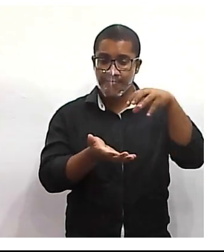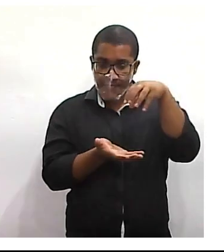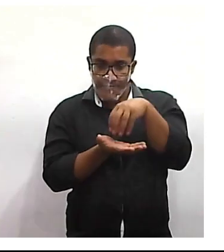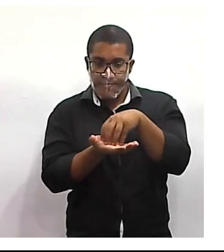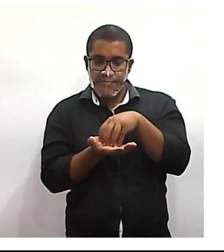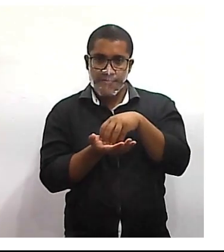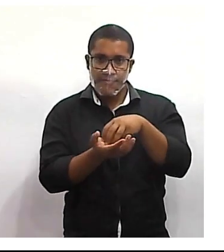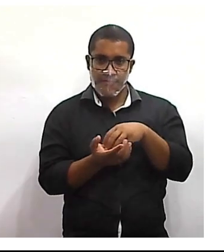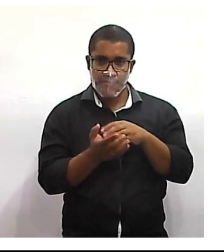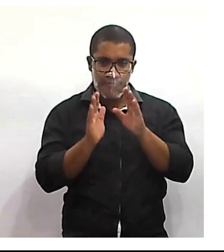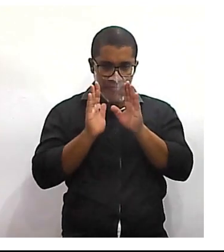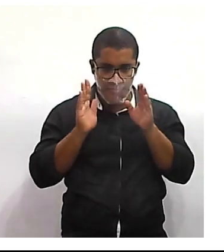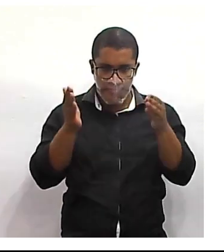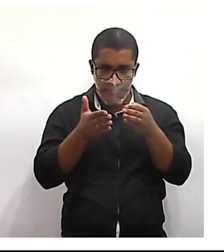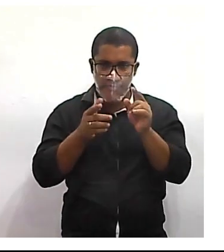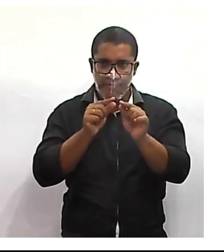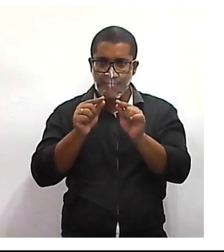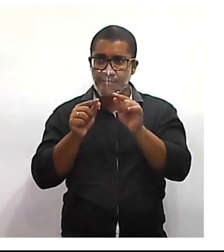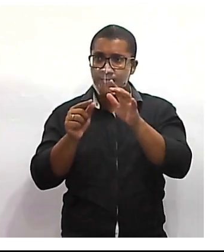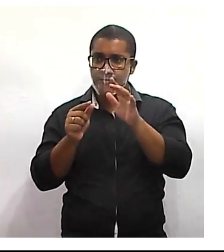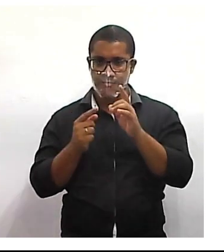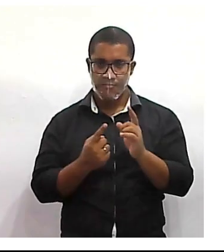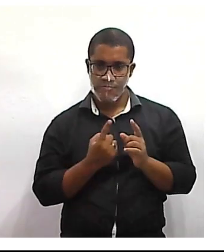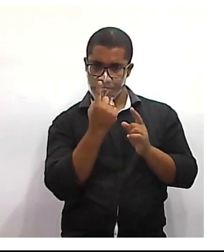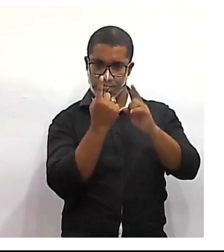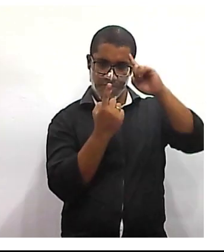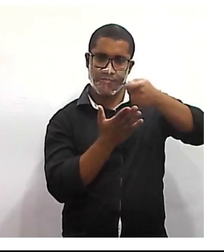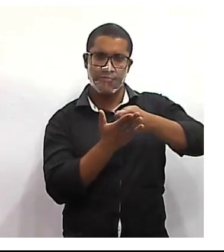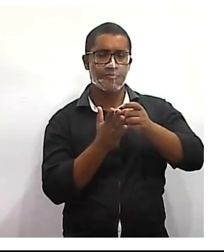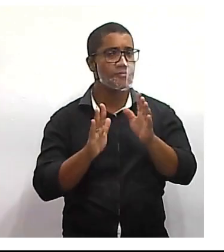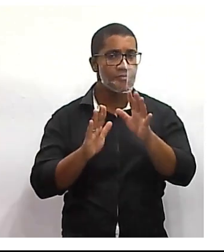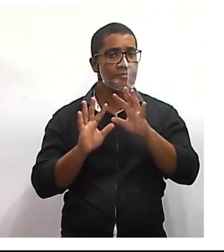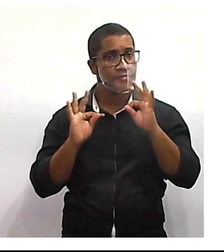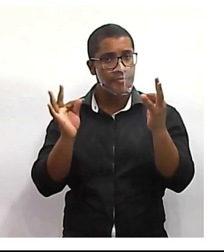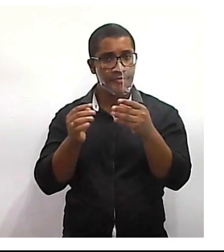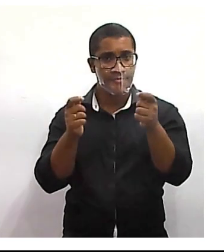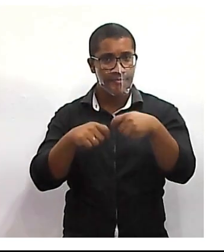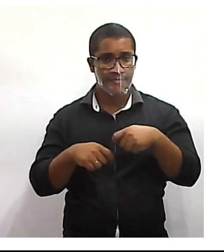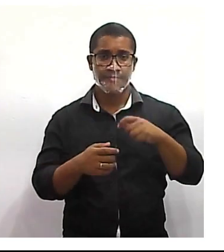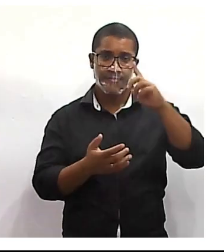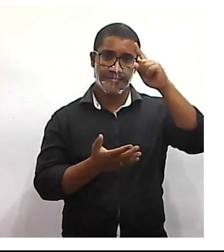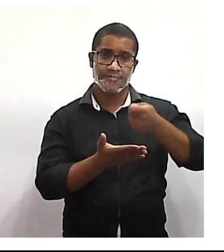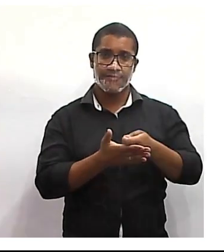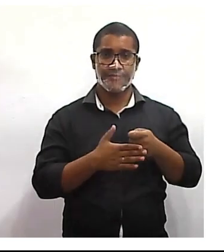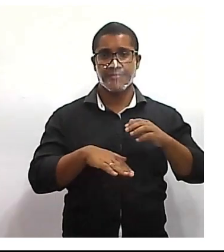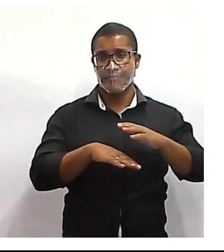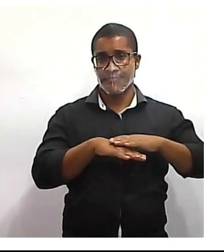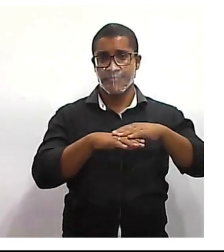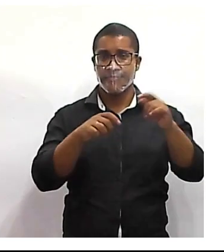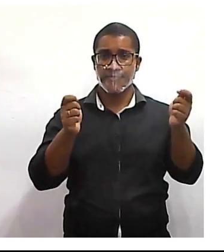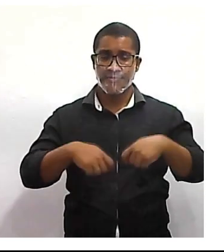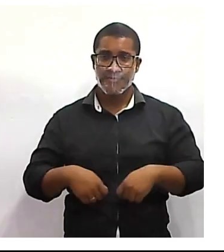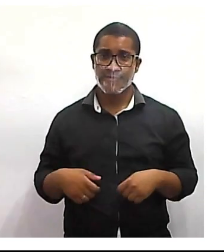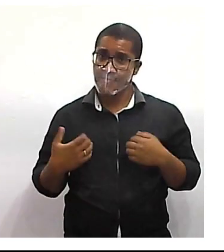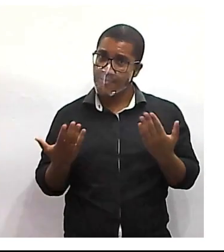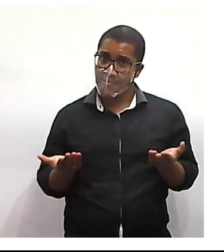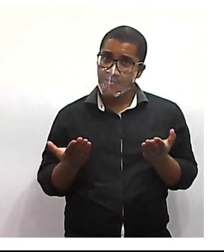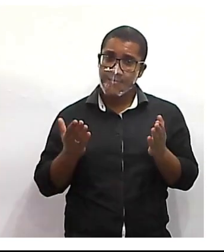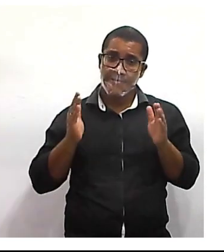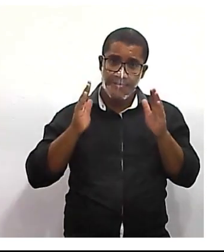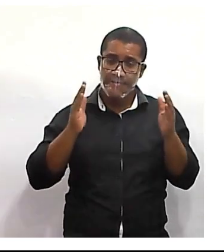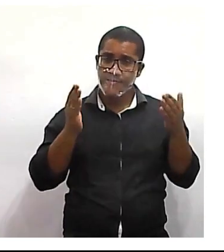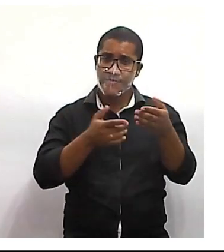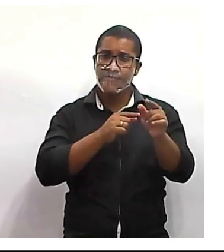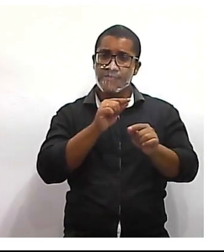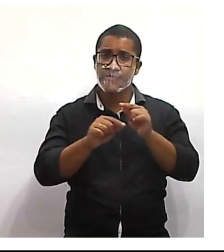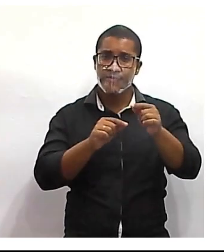descentralização da tomada de decisões, que isso a gente vai falar bastante, né, Renata? Sim. Essa que é vamos